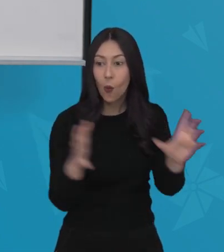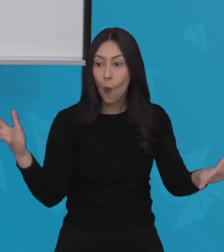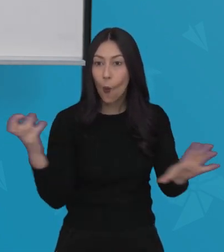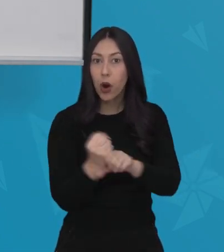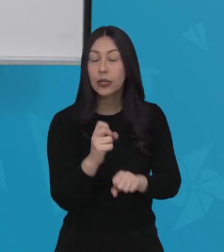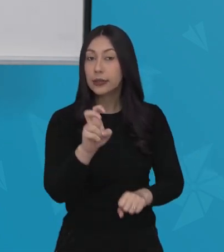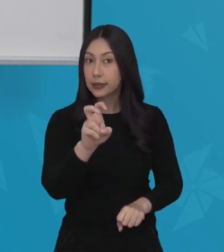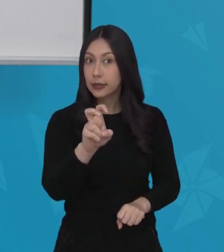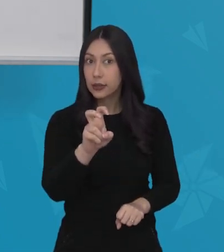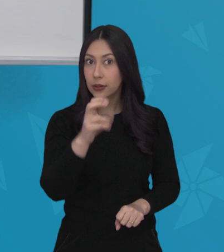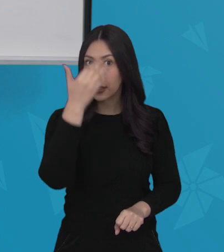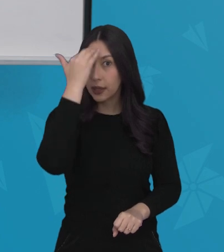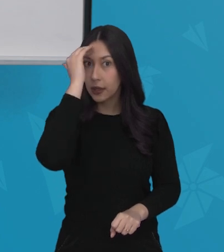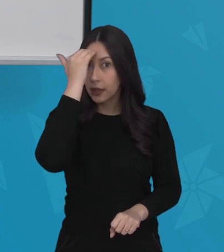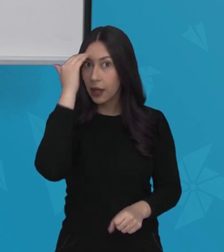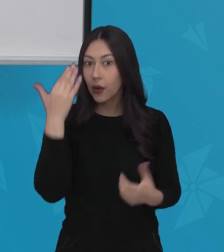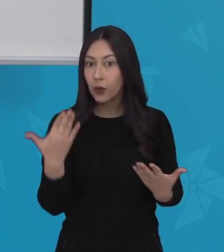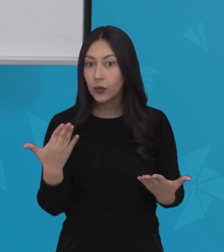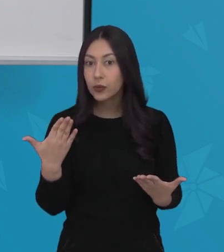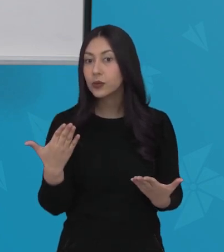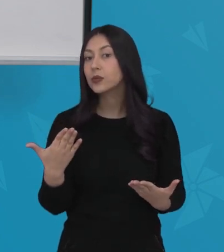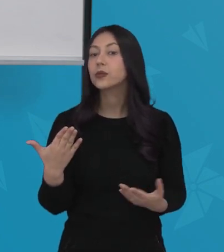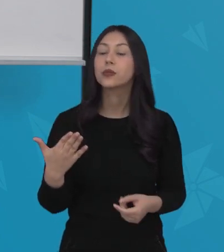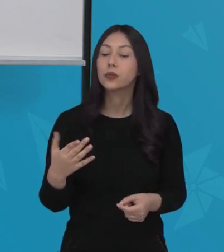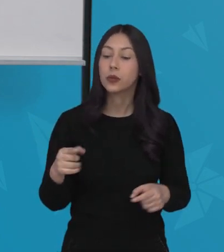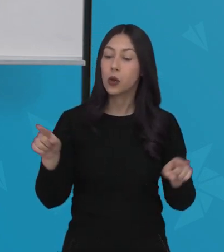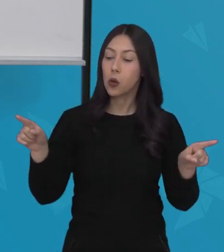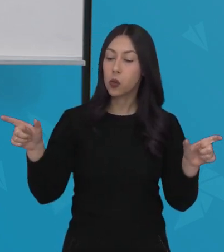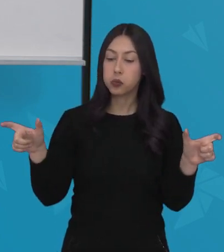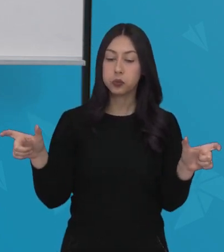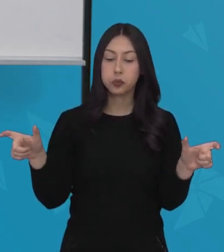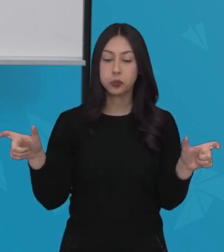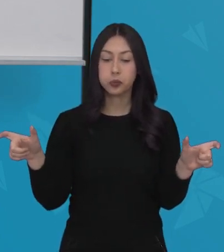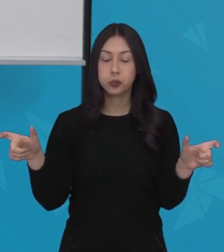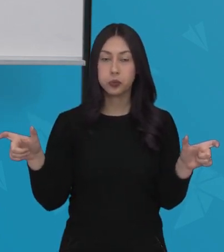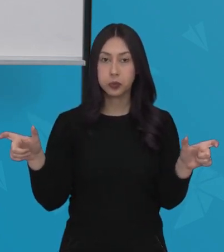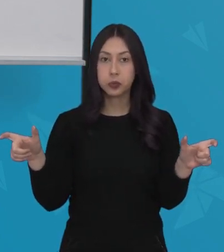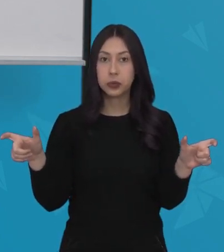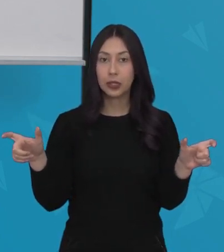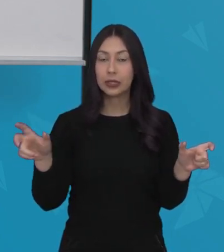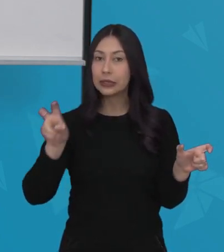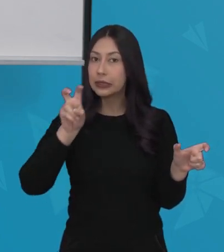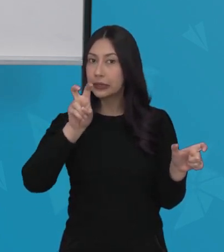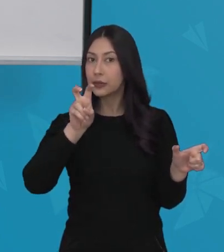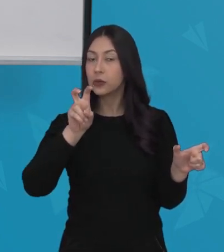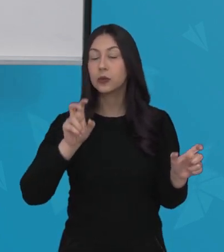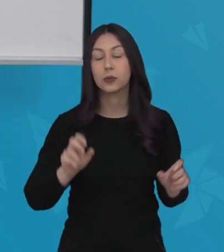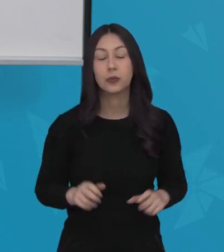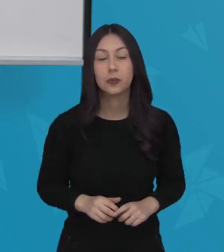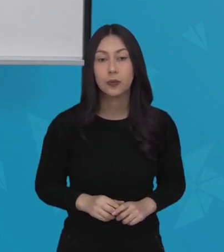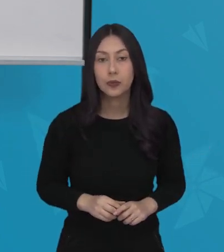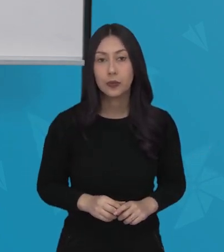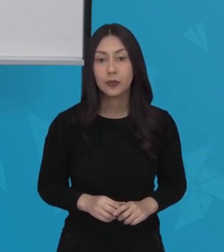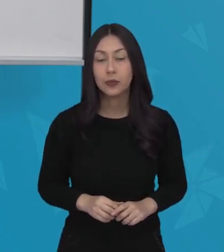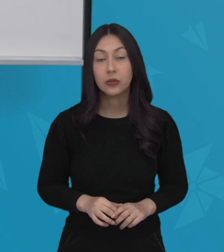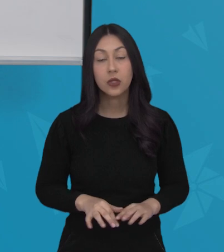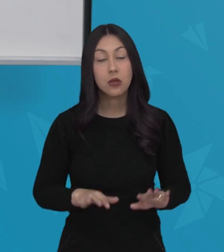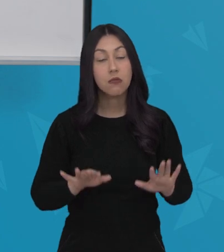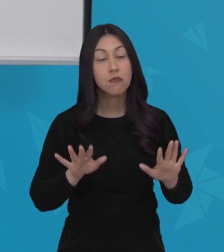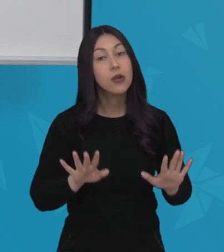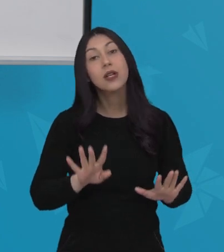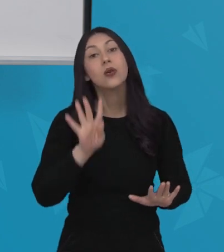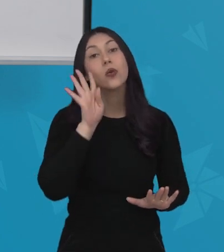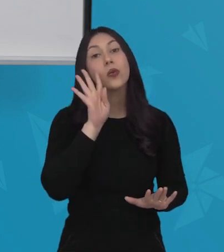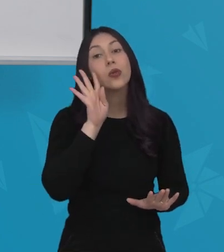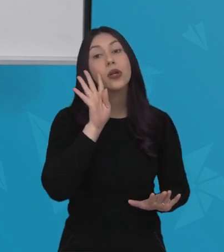o que está aparecendo aqui nesse expoente. Então aqui a gente tem o número 5 e o número 10 aparece 5 vezes aqui na expressão. Só que o que é